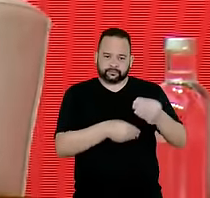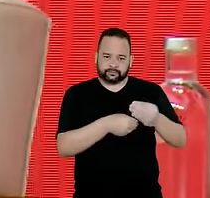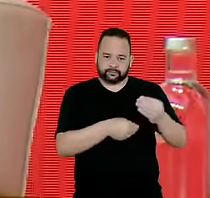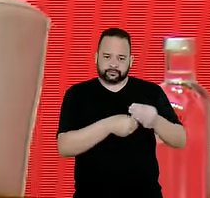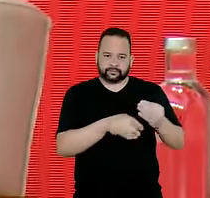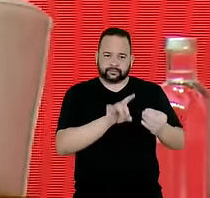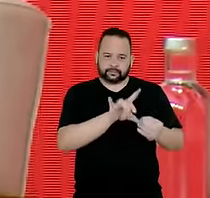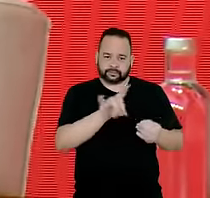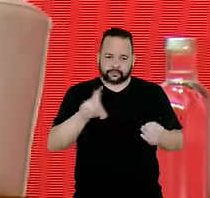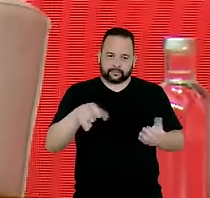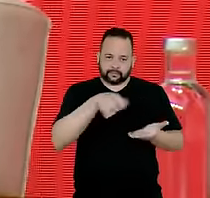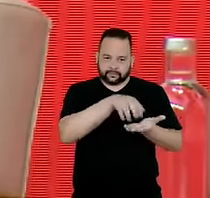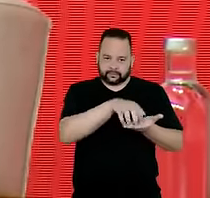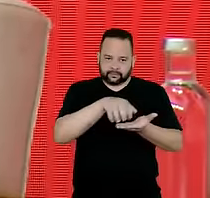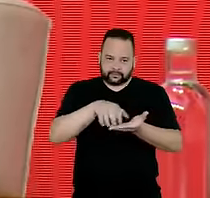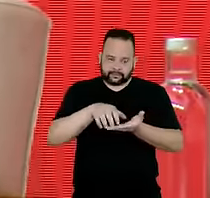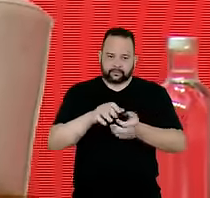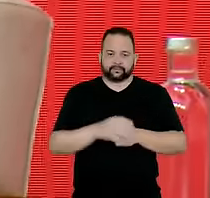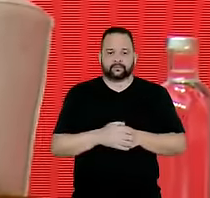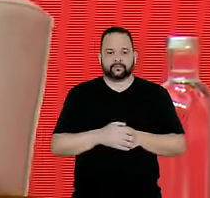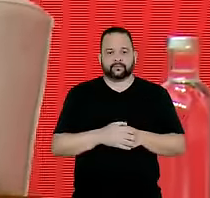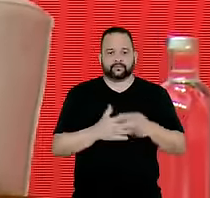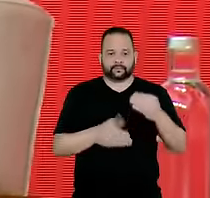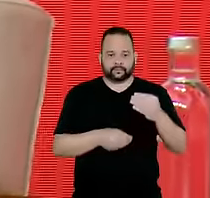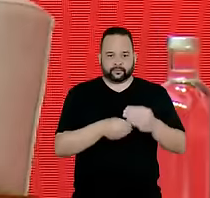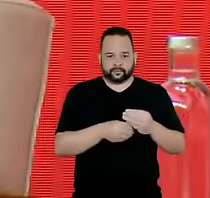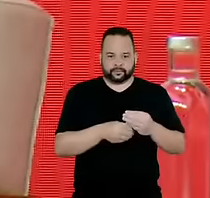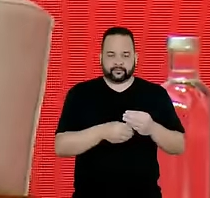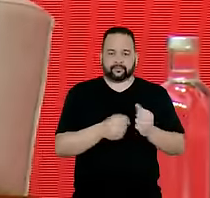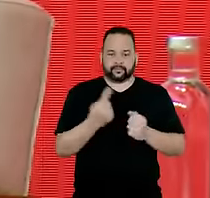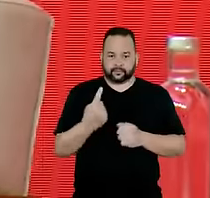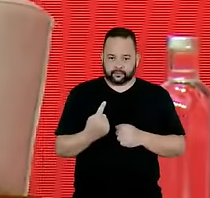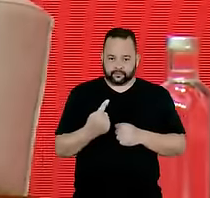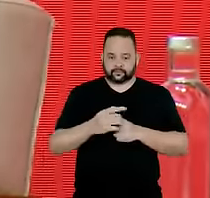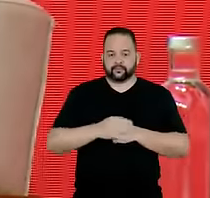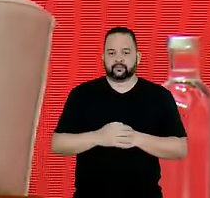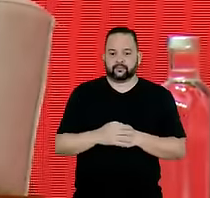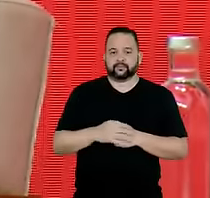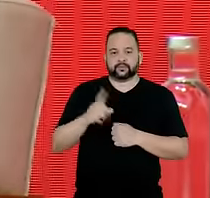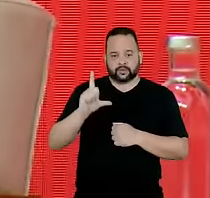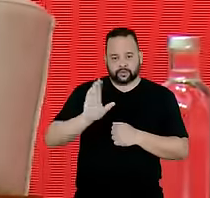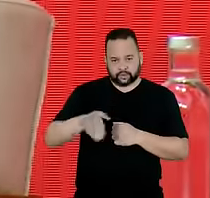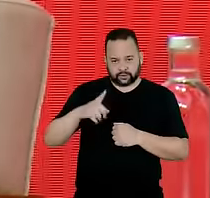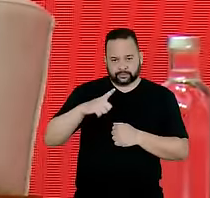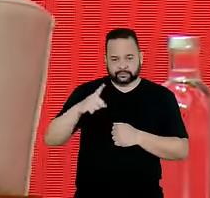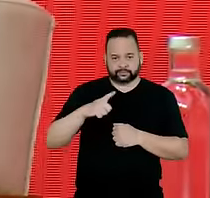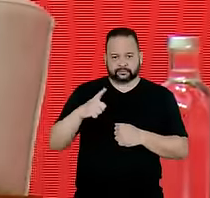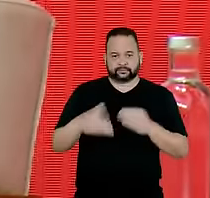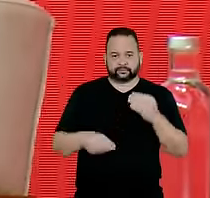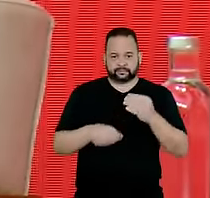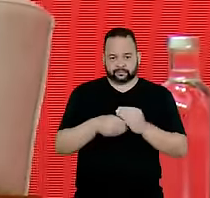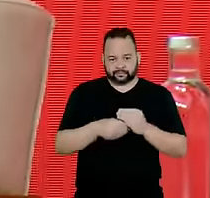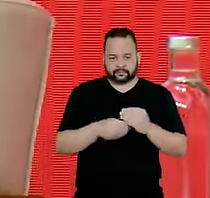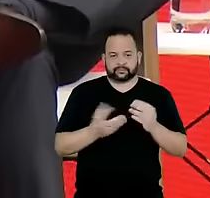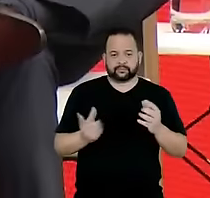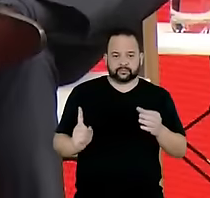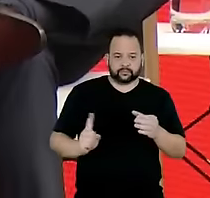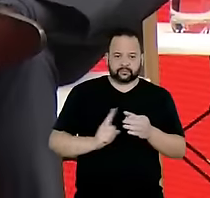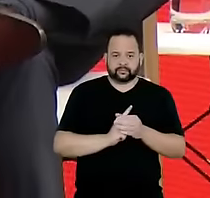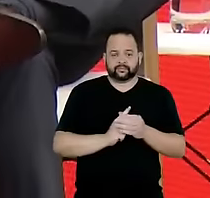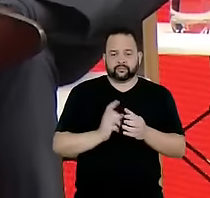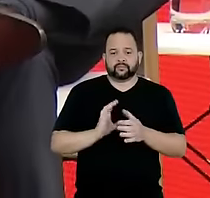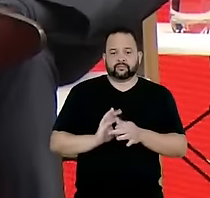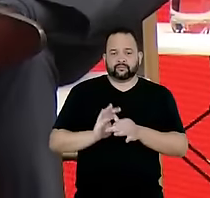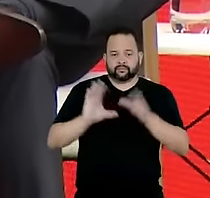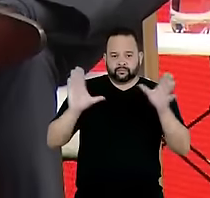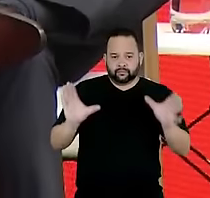o anexo um que trata dos fifs ele já tinha incluído uma autorização específica pro investimento nos